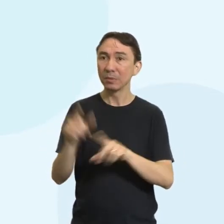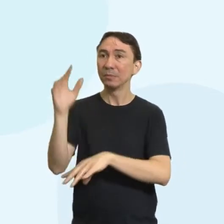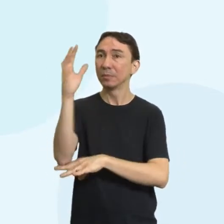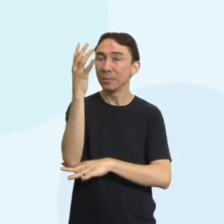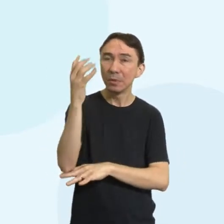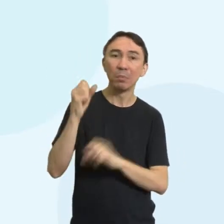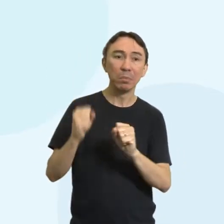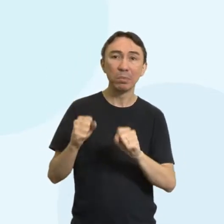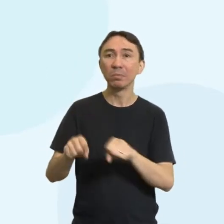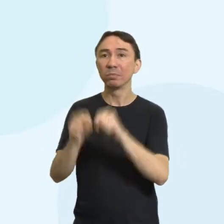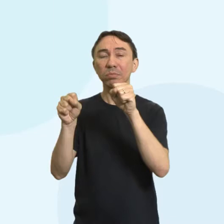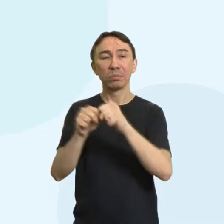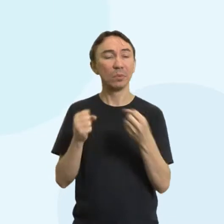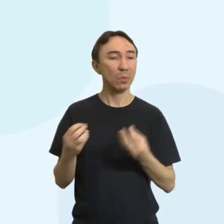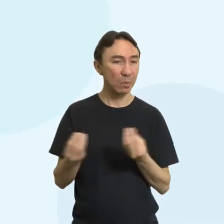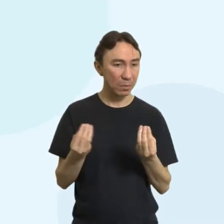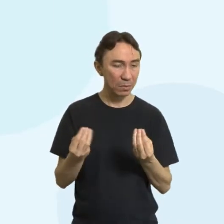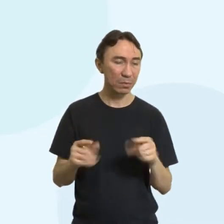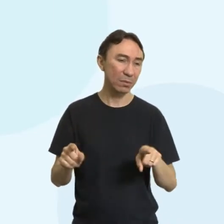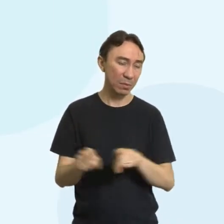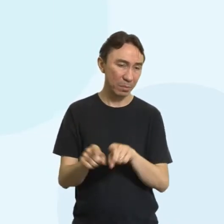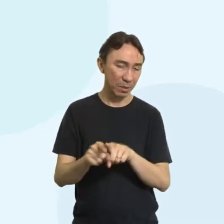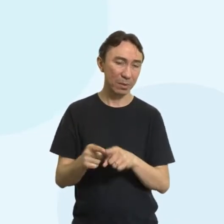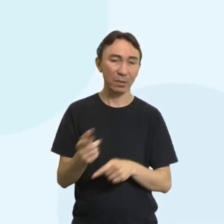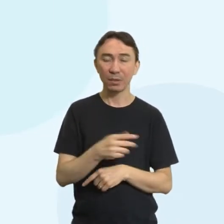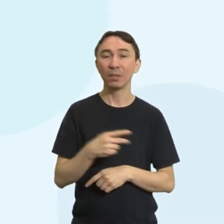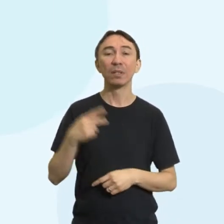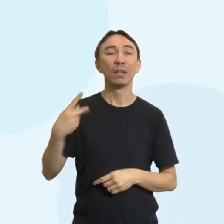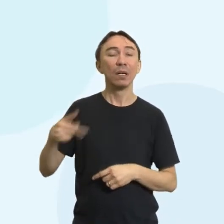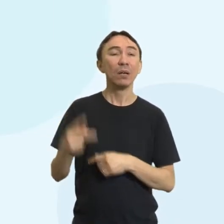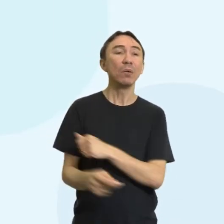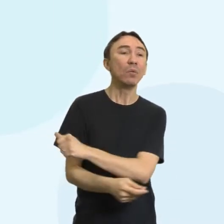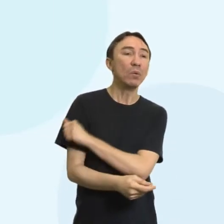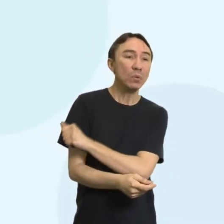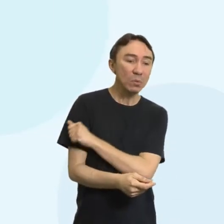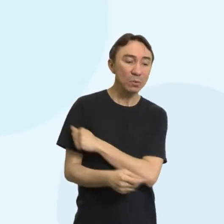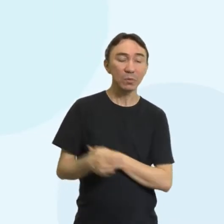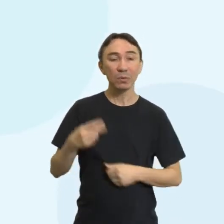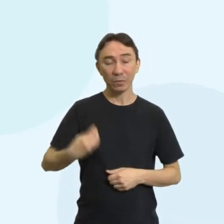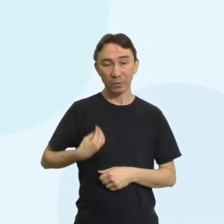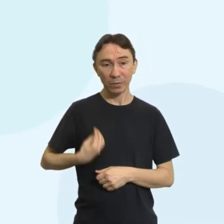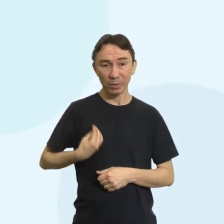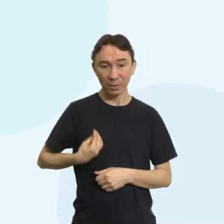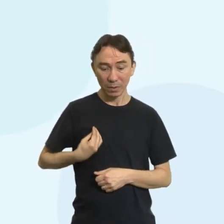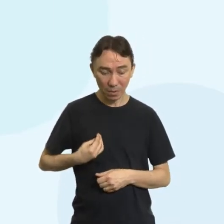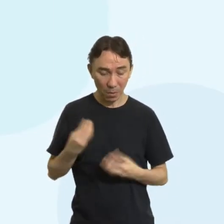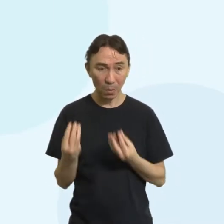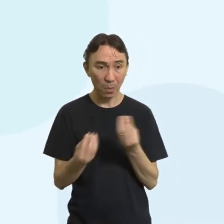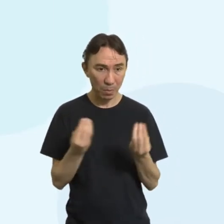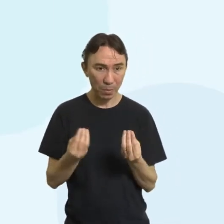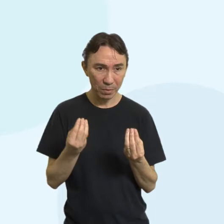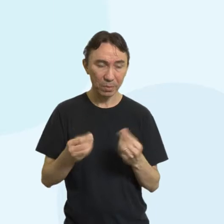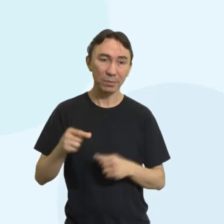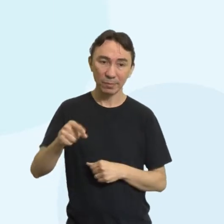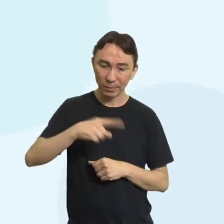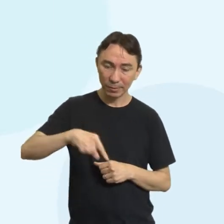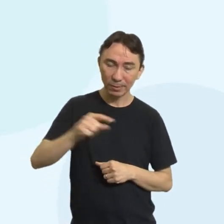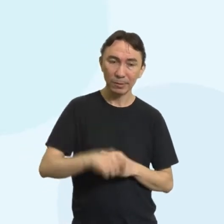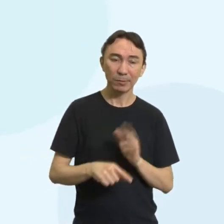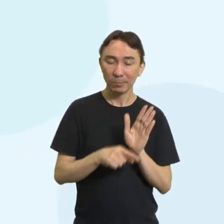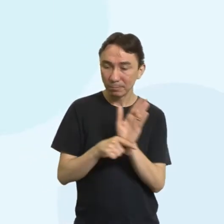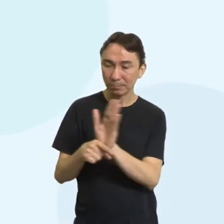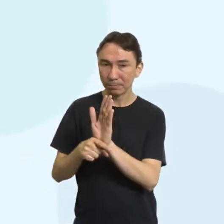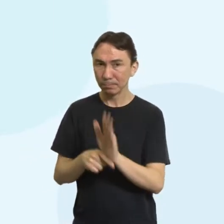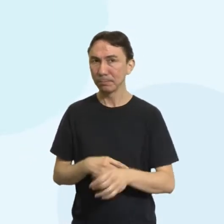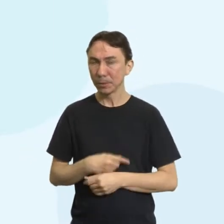que envolvem o cotidiano dos estudantes, sempre com a preocupação de conscientização e de ajuda ao próximo. Ainda